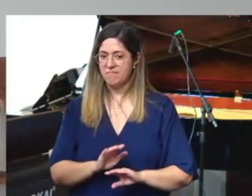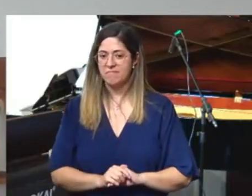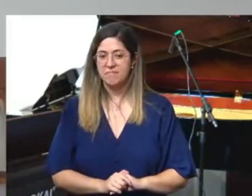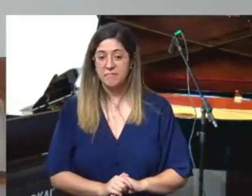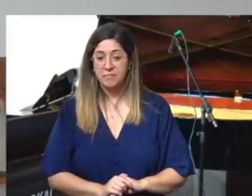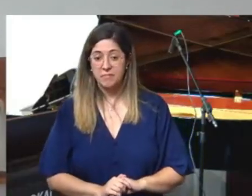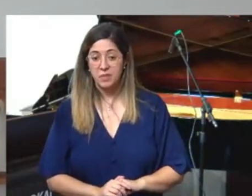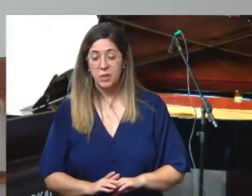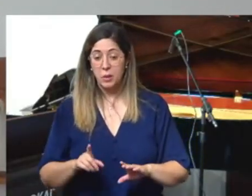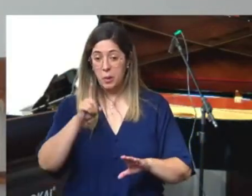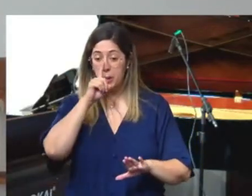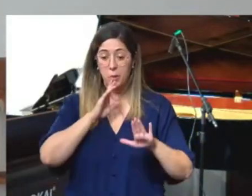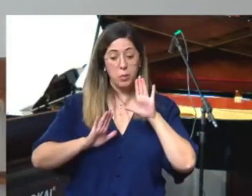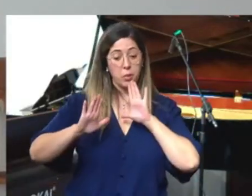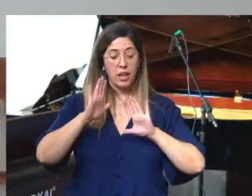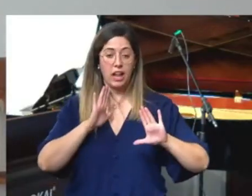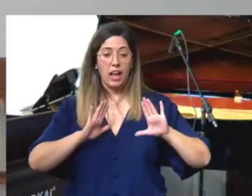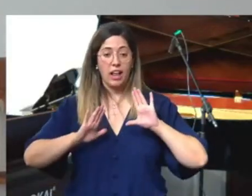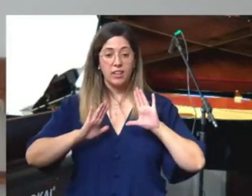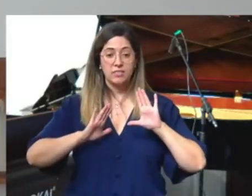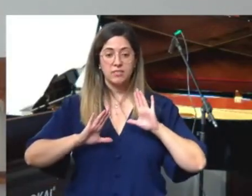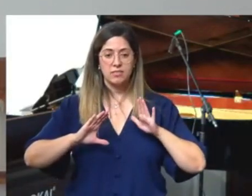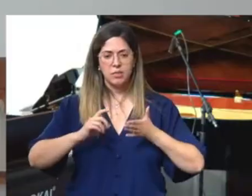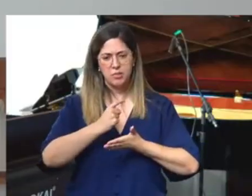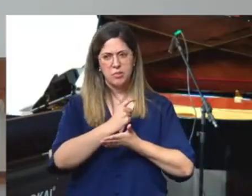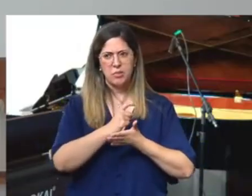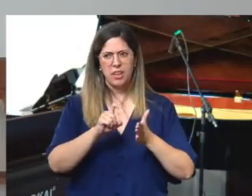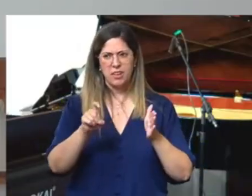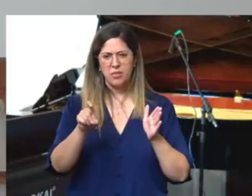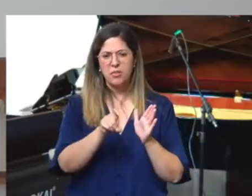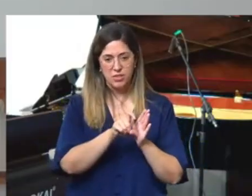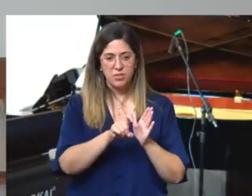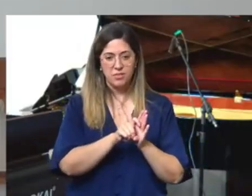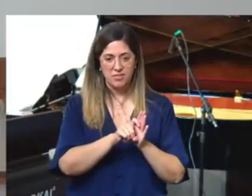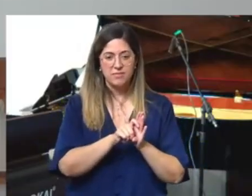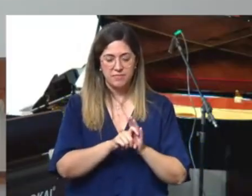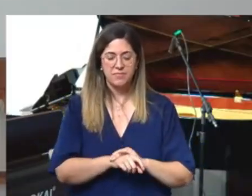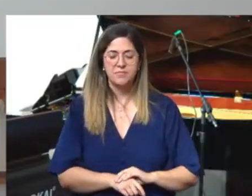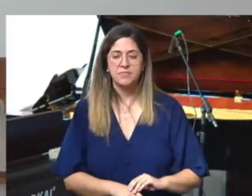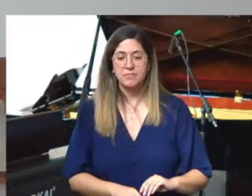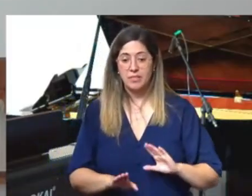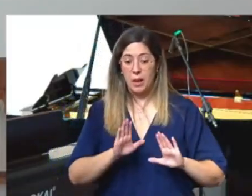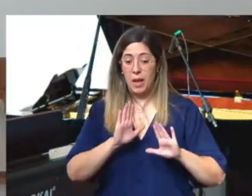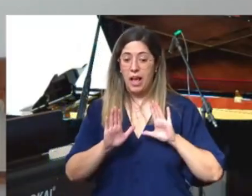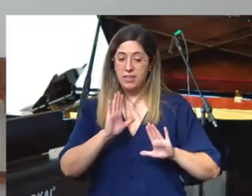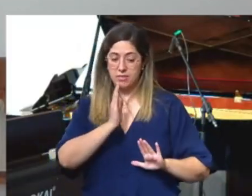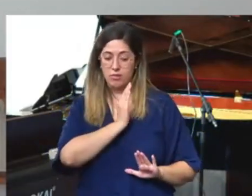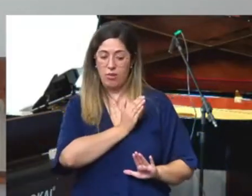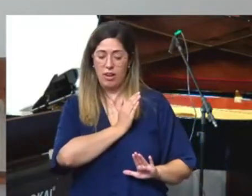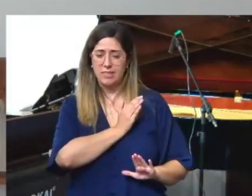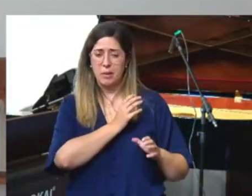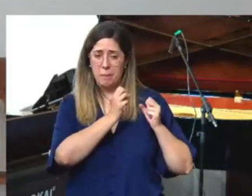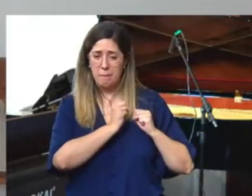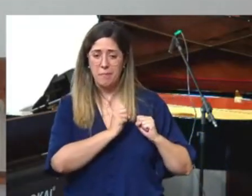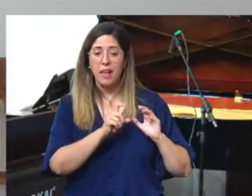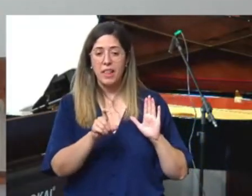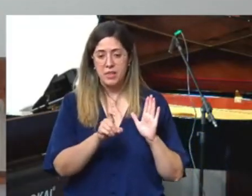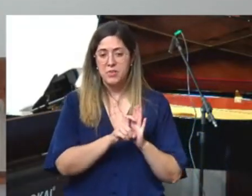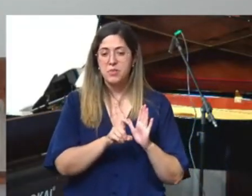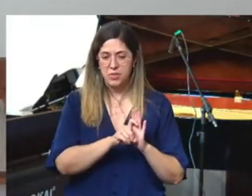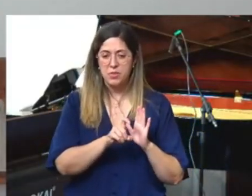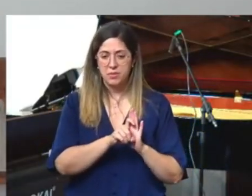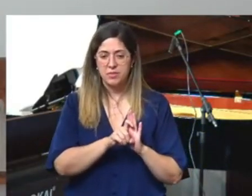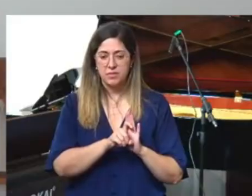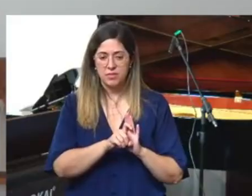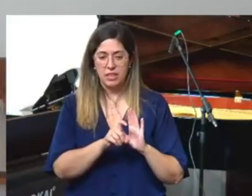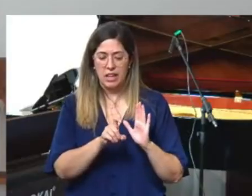tomem cuidado com vícios que podem rodear o coração e nos tornar escravos ou